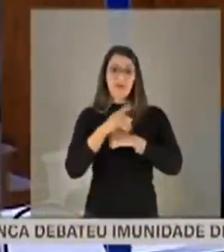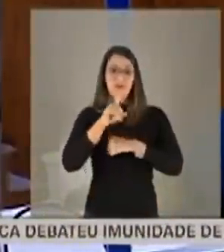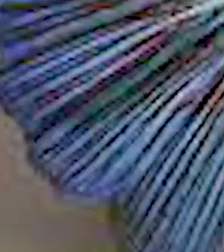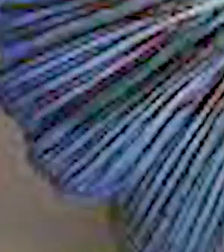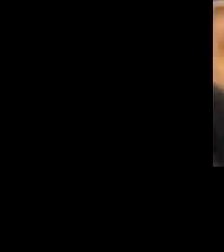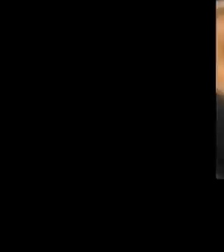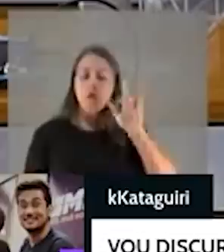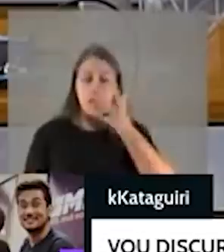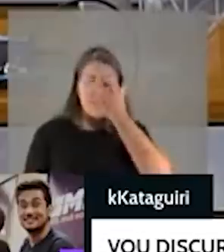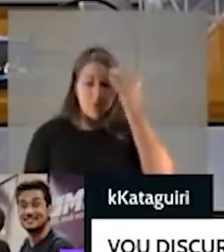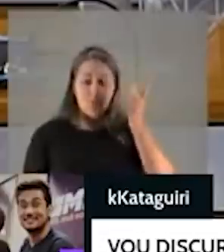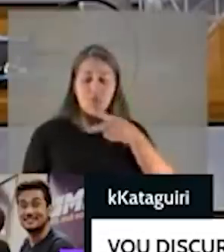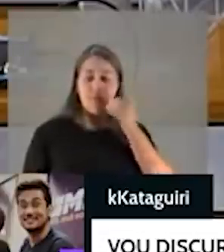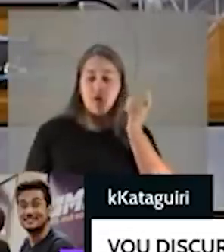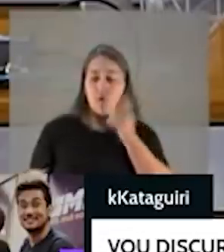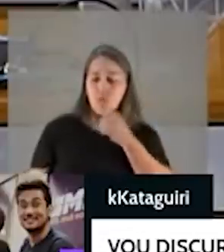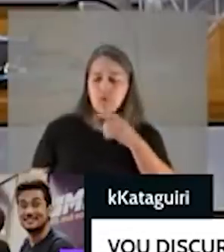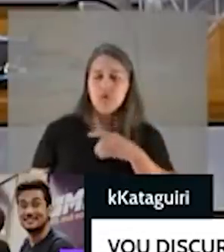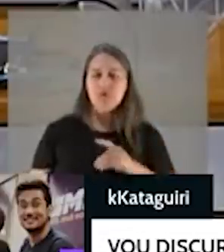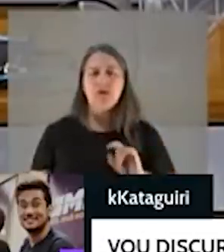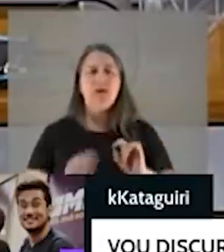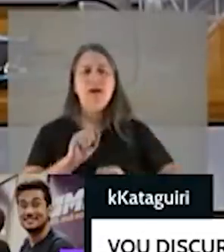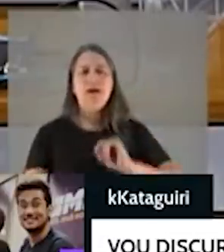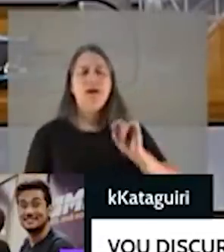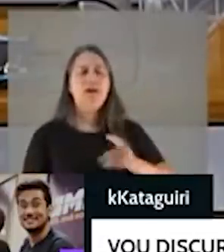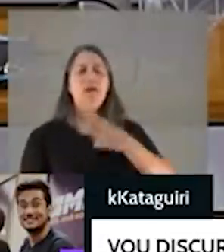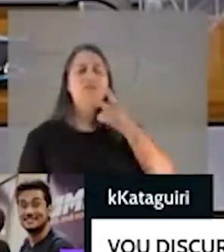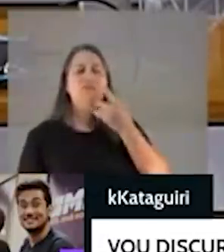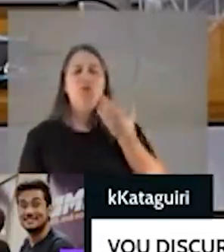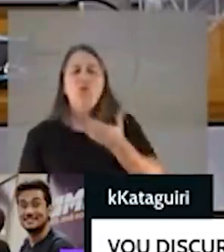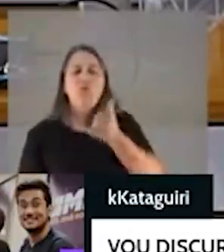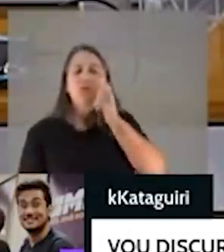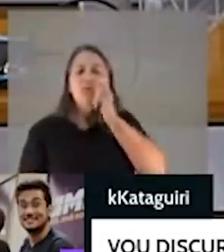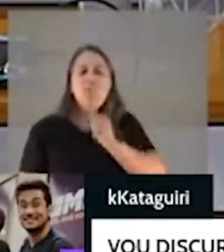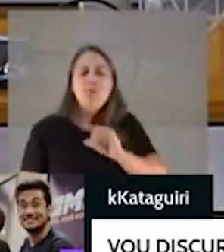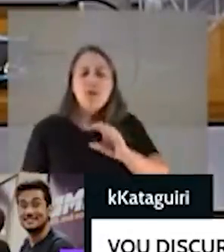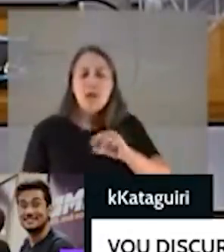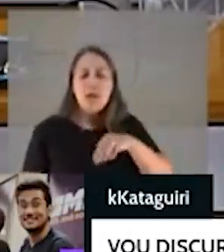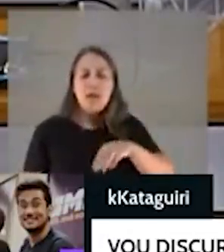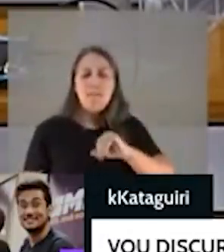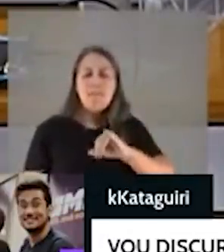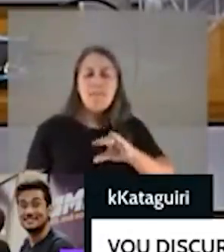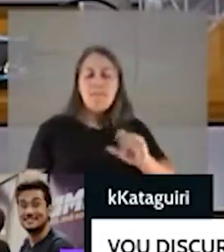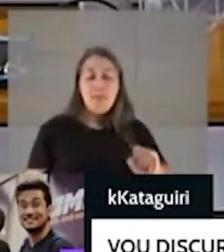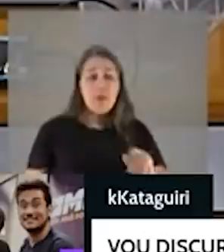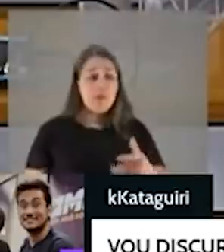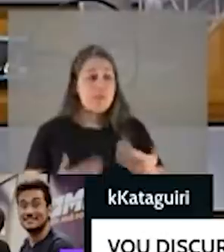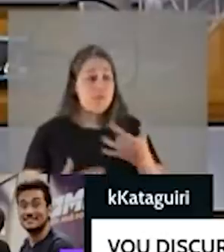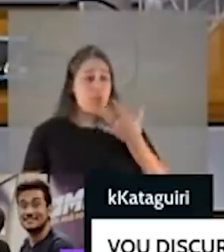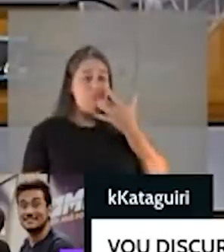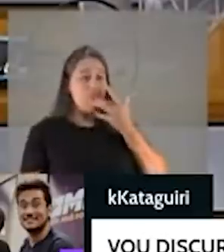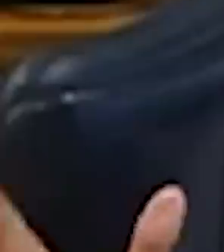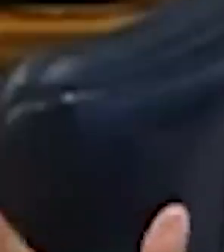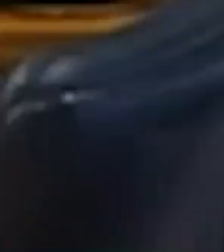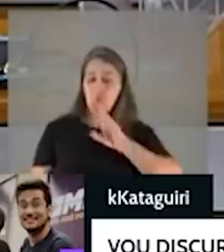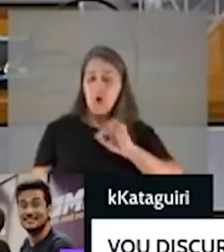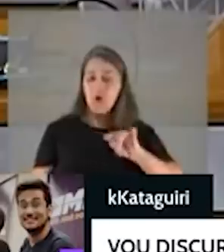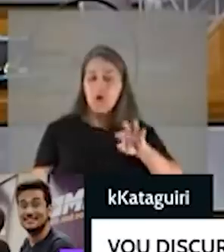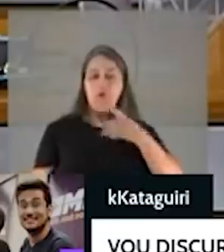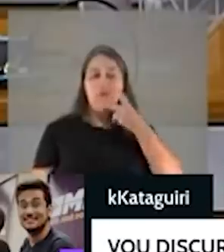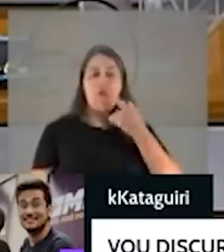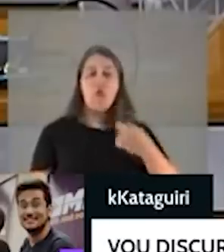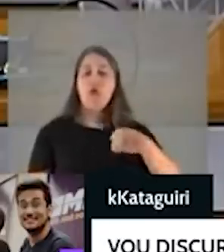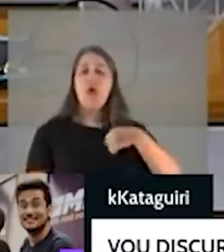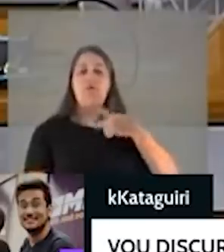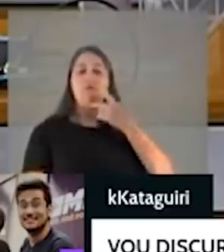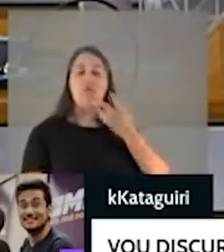família dos beta... Quem citou essa senhora, Mia Califa? Eu não citei a senadora Randolfo antes que eu tinha citado ela, ok? Isso